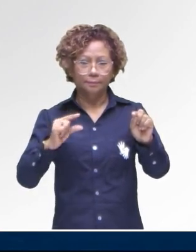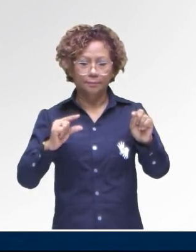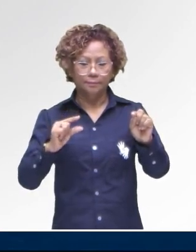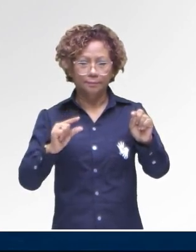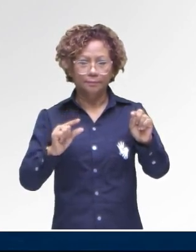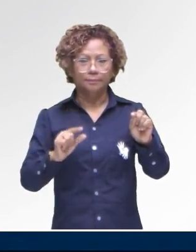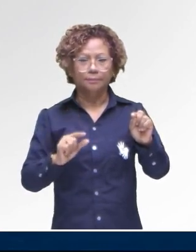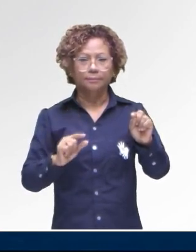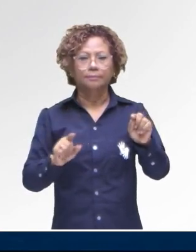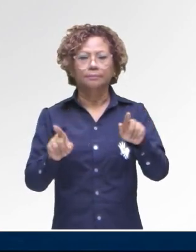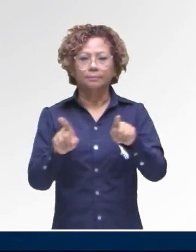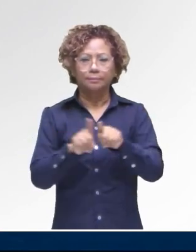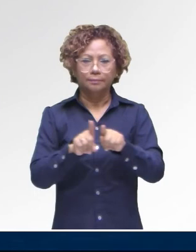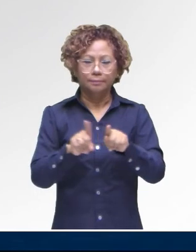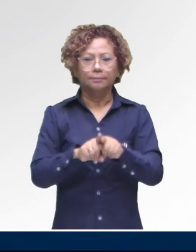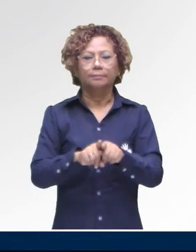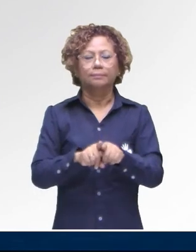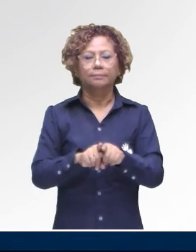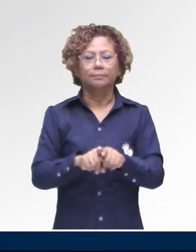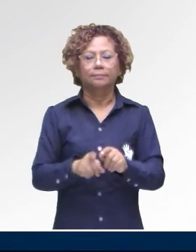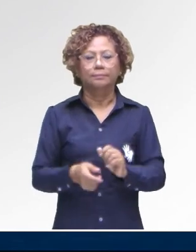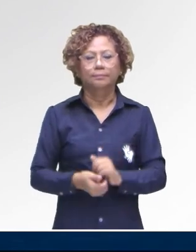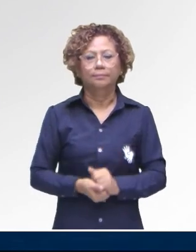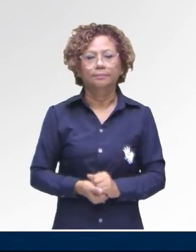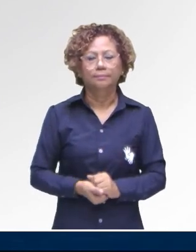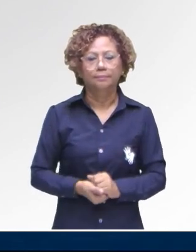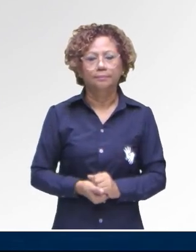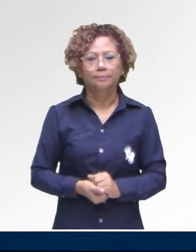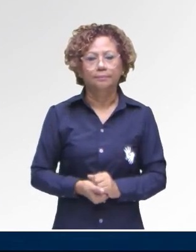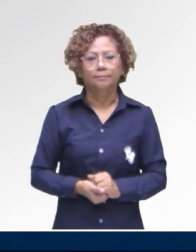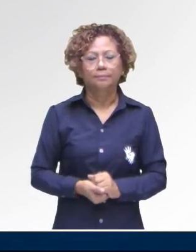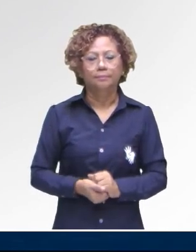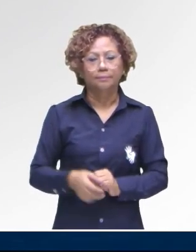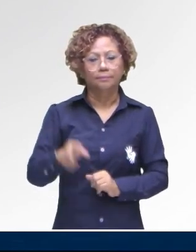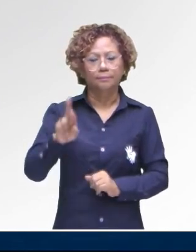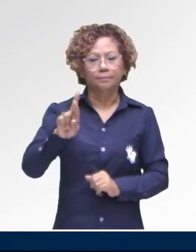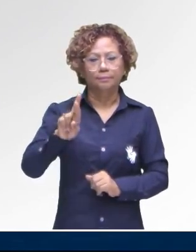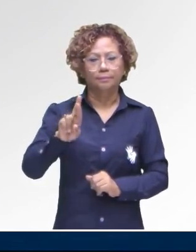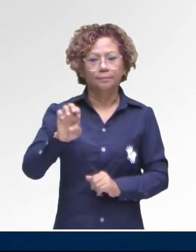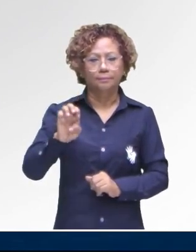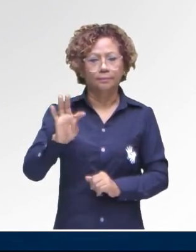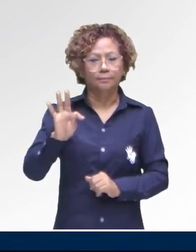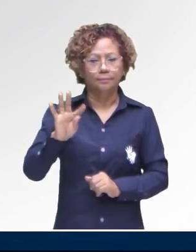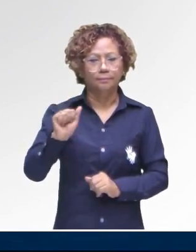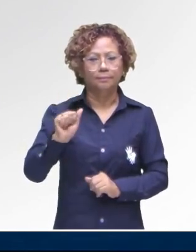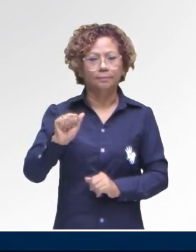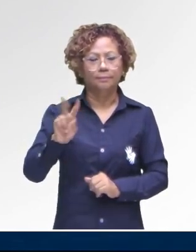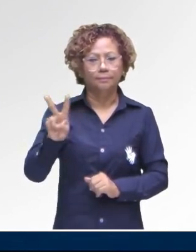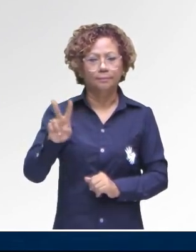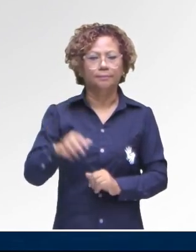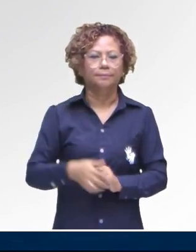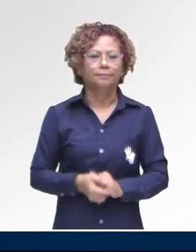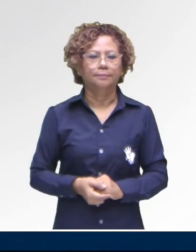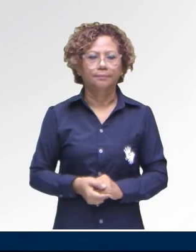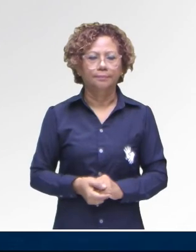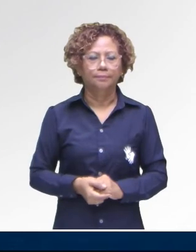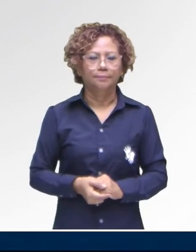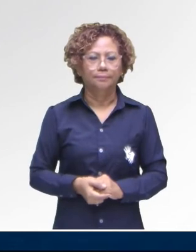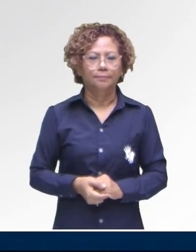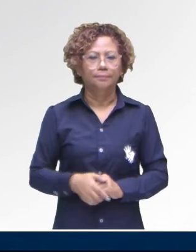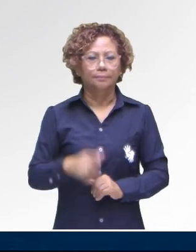outra reta, né? Então temos a reta S, a reta V. Aqui nós temos